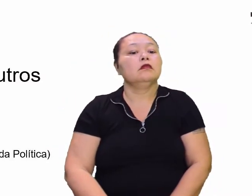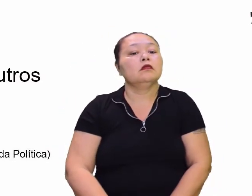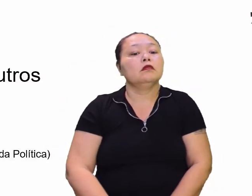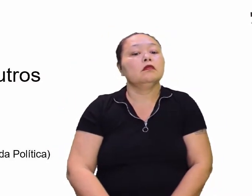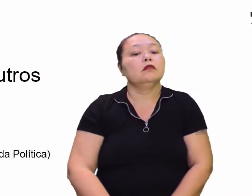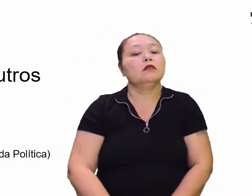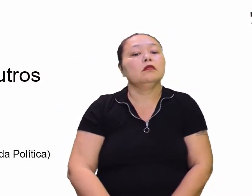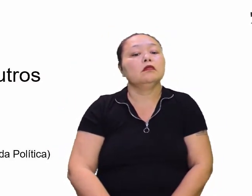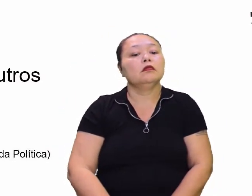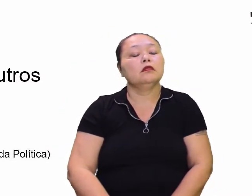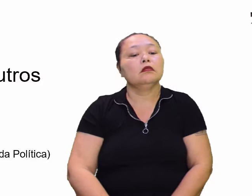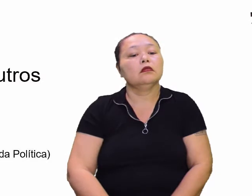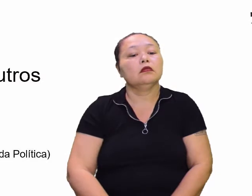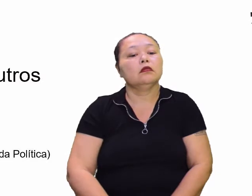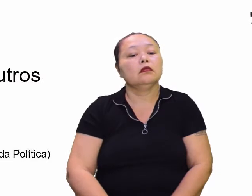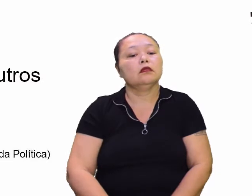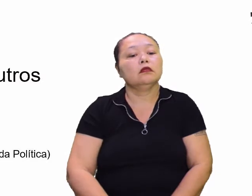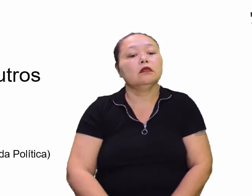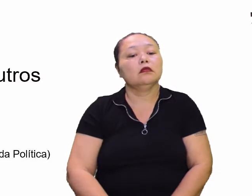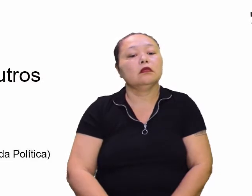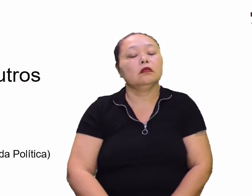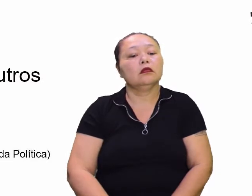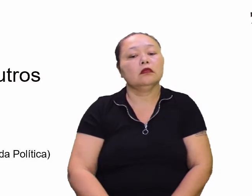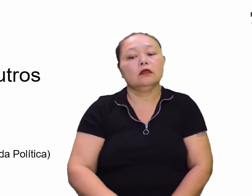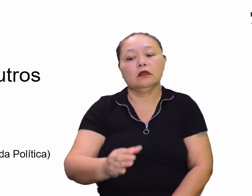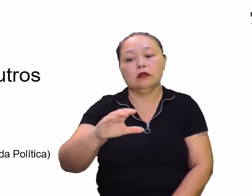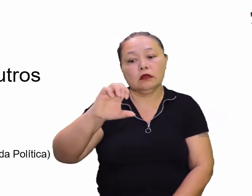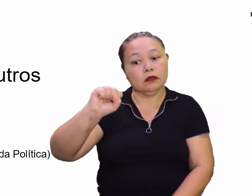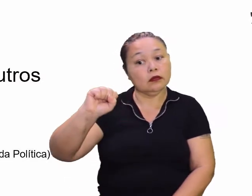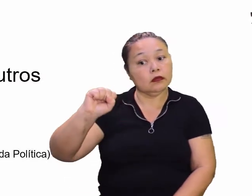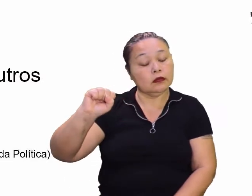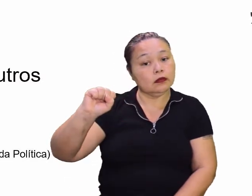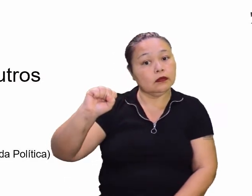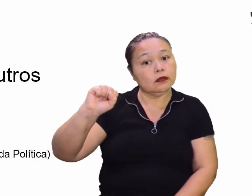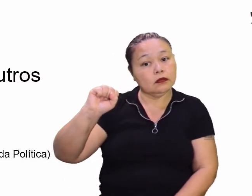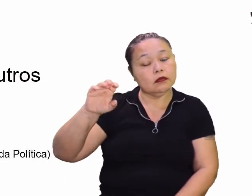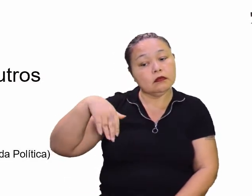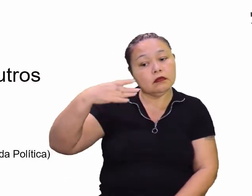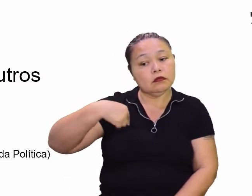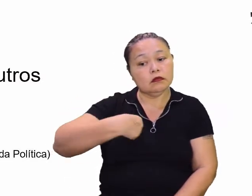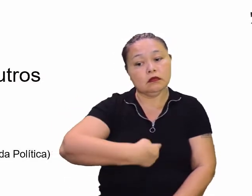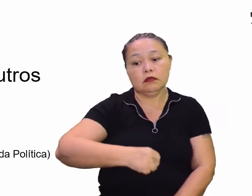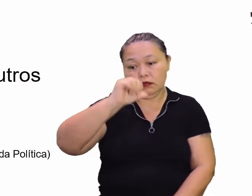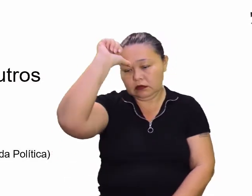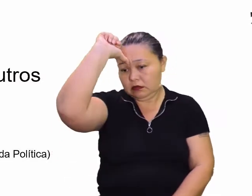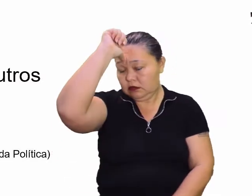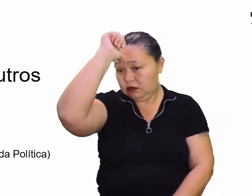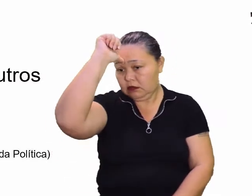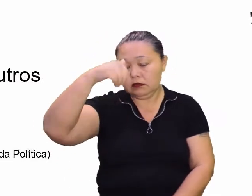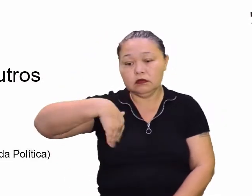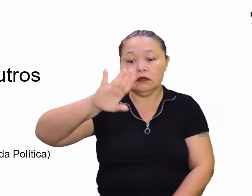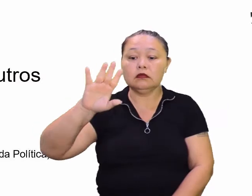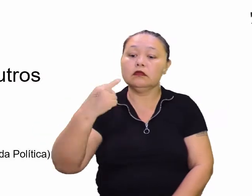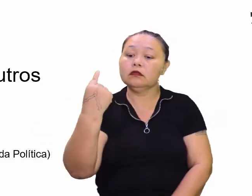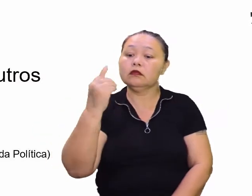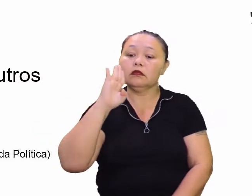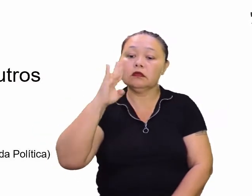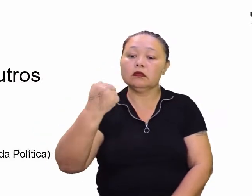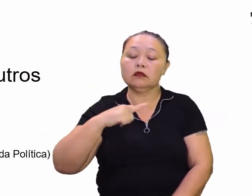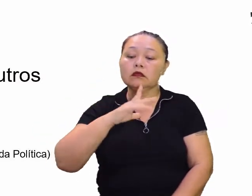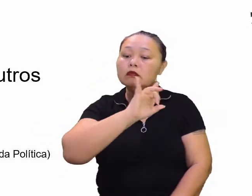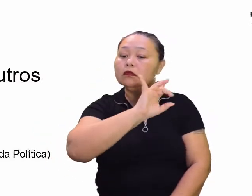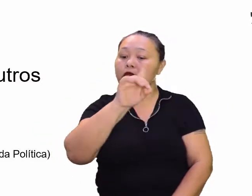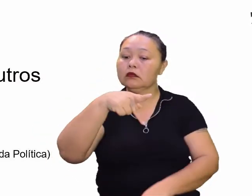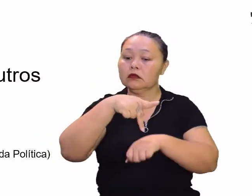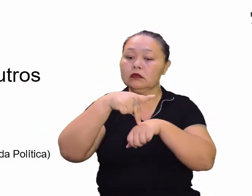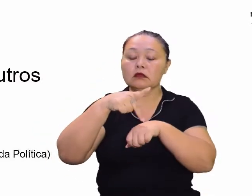Grande oferta de mão de obra, os BRICS vão ter ênfase para China e Índia, com mais de 1 bilhão de habitantes cada